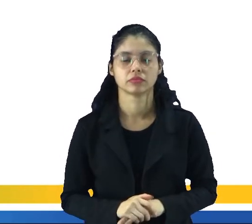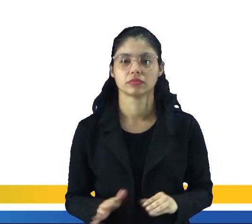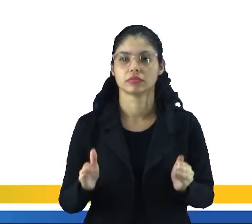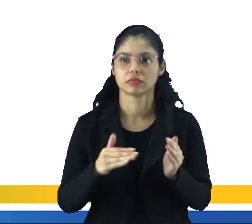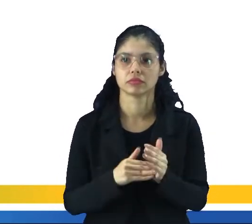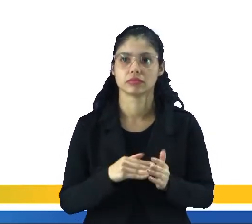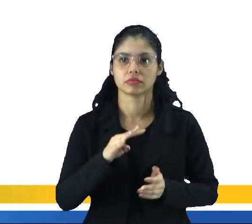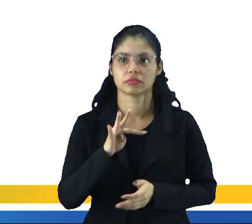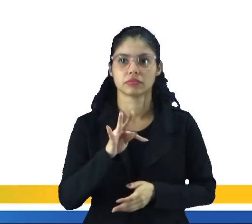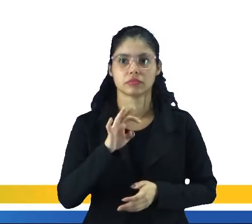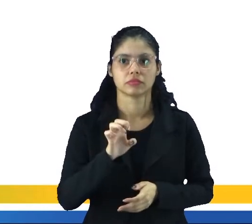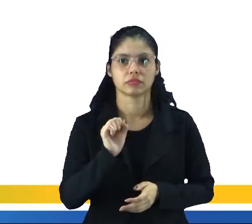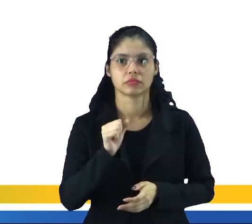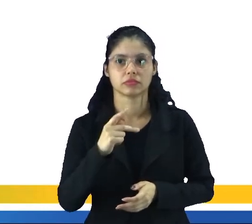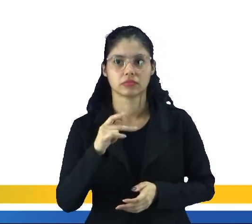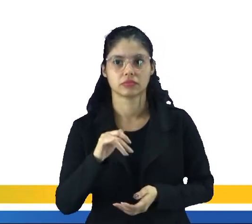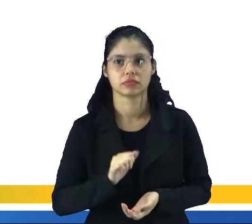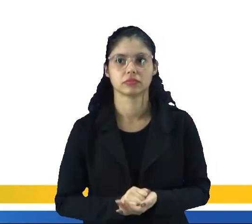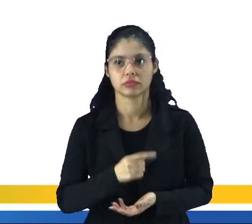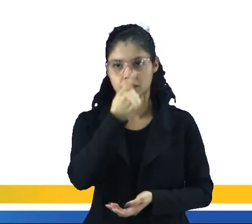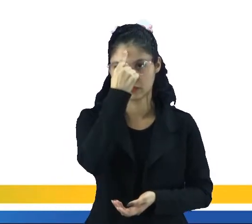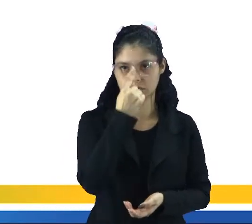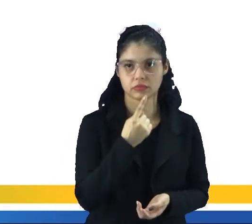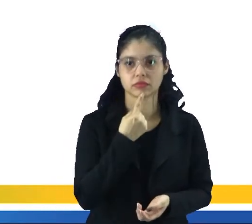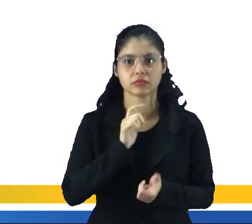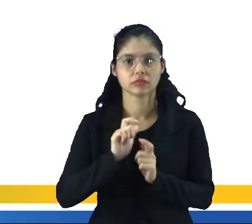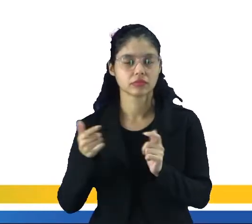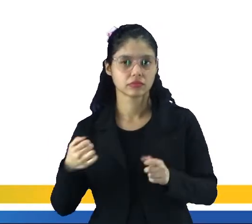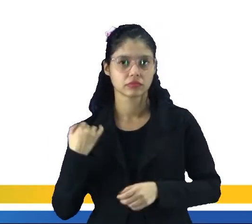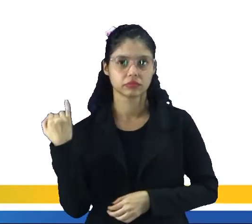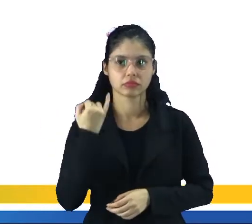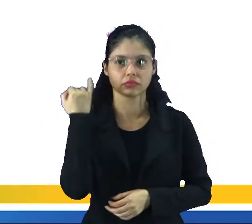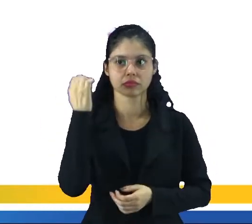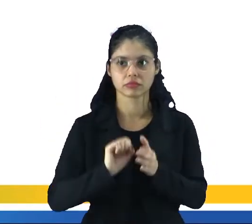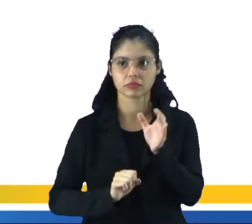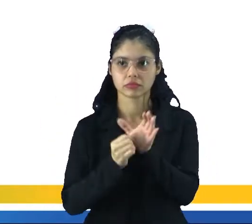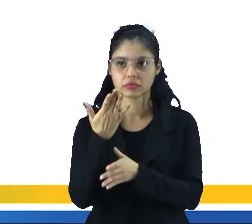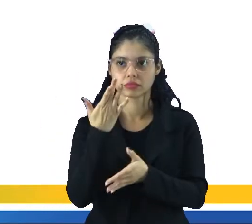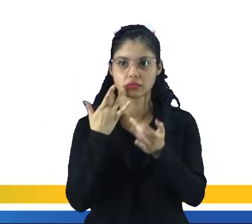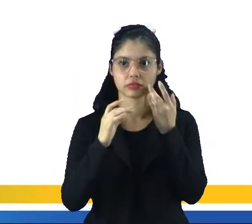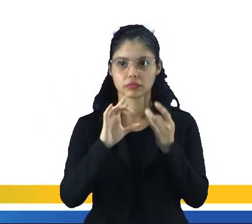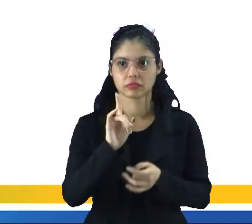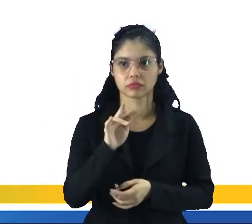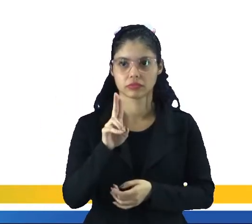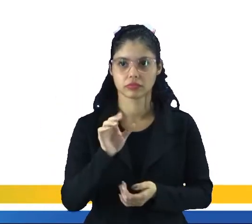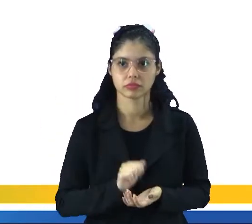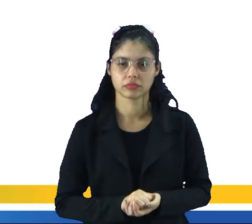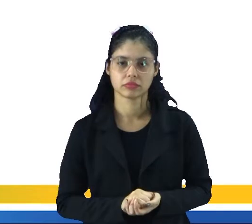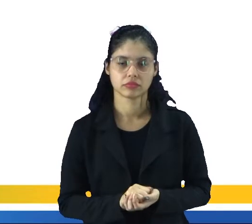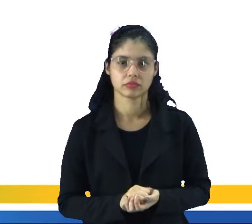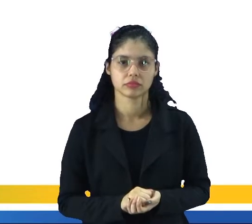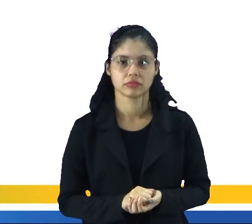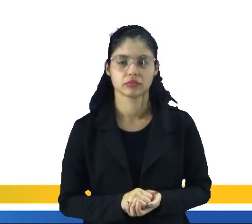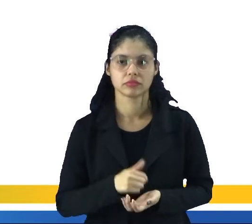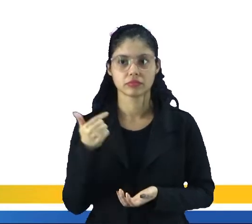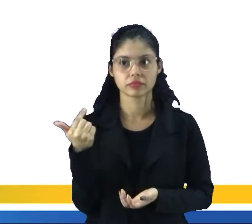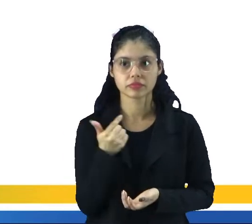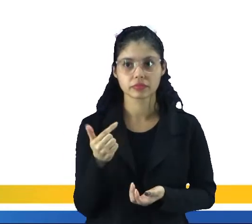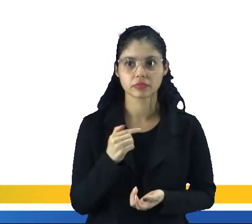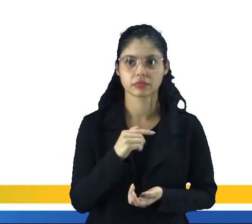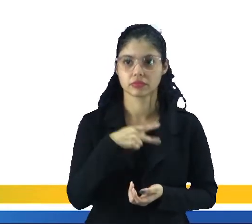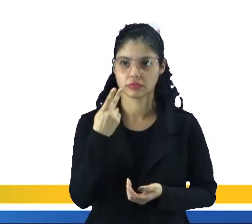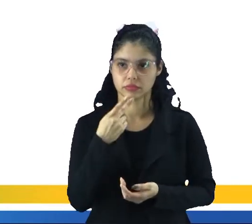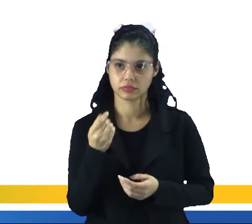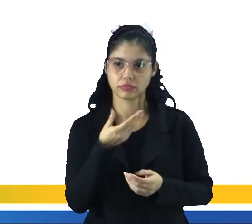Até que aparece, a figura do Téspis, uma figura de grande importância para o surgimento do teatro ocidental, que, segundo